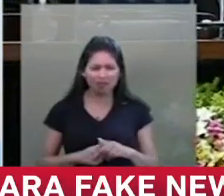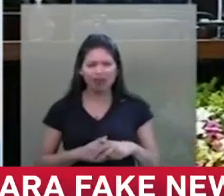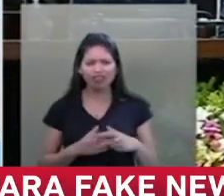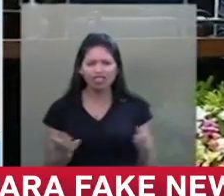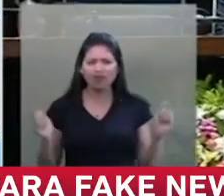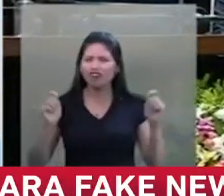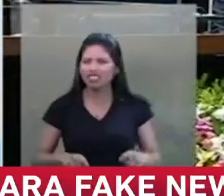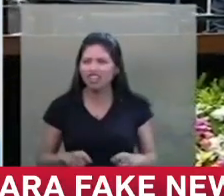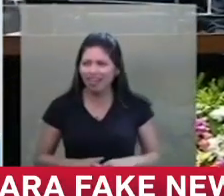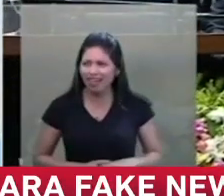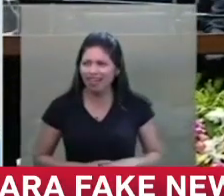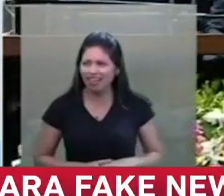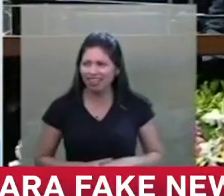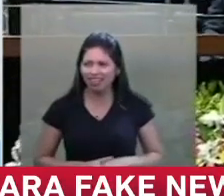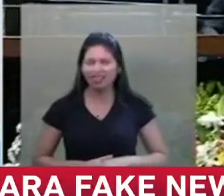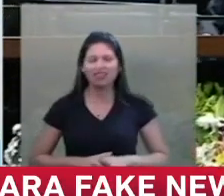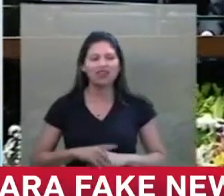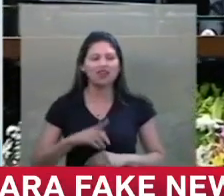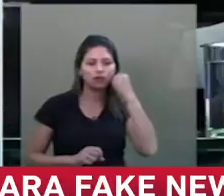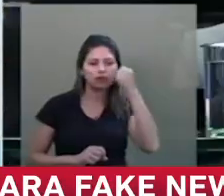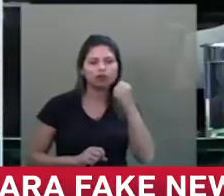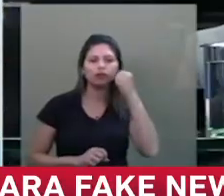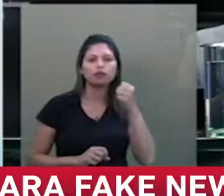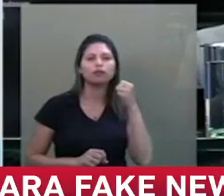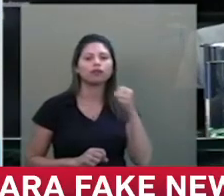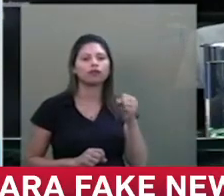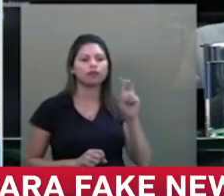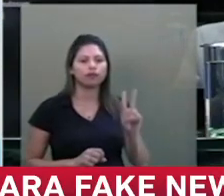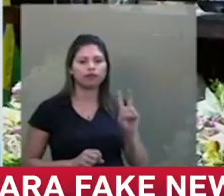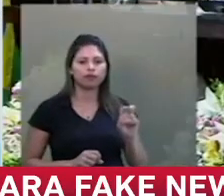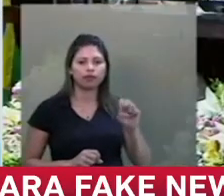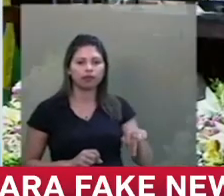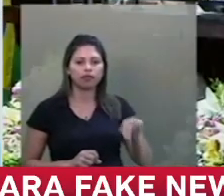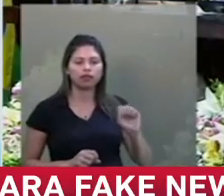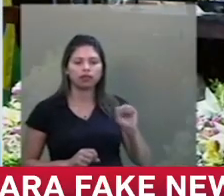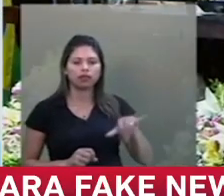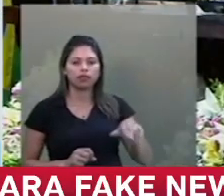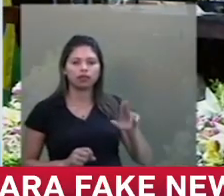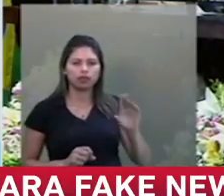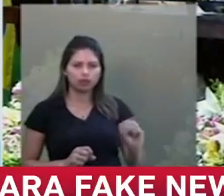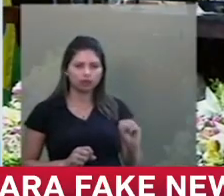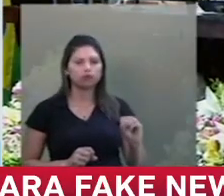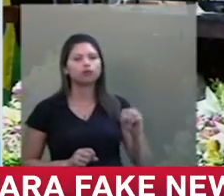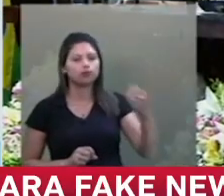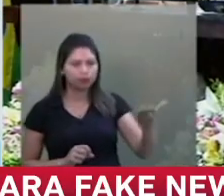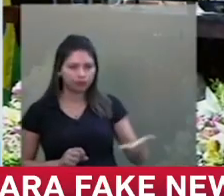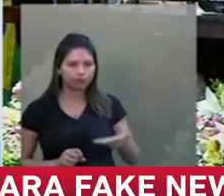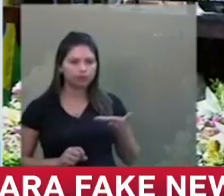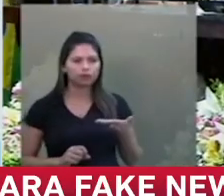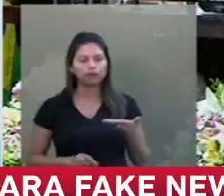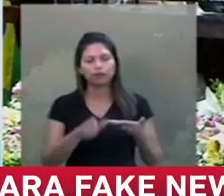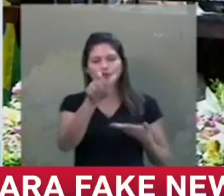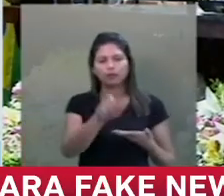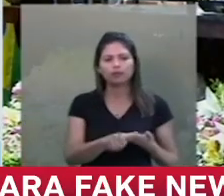contra o interesse público. O presidente vetou também uma parte do texto que aumentava apenas para militares envolvidos